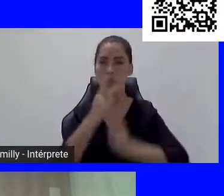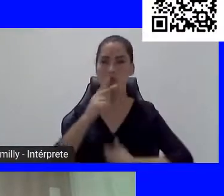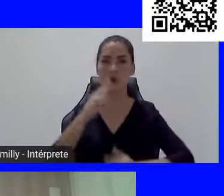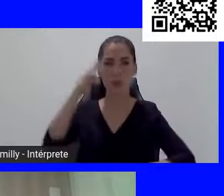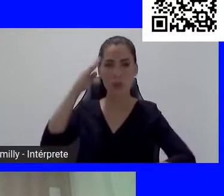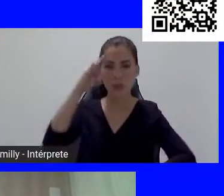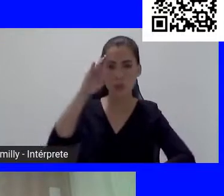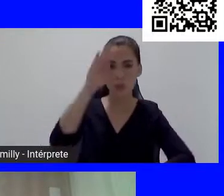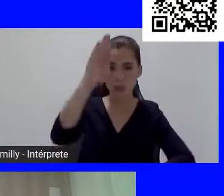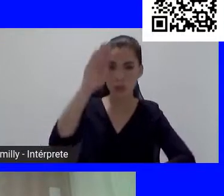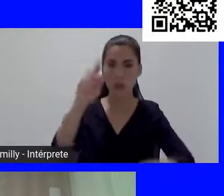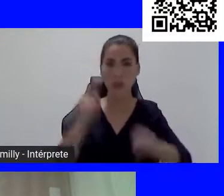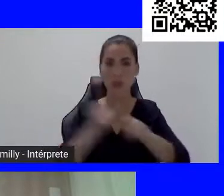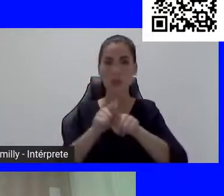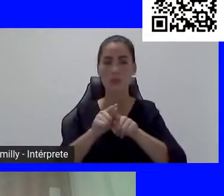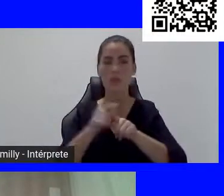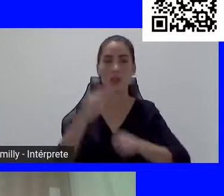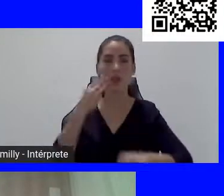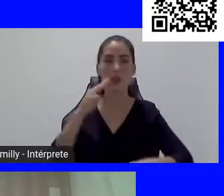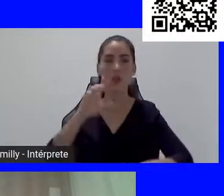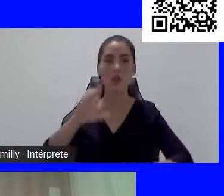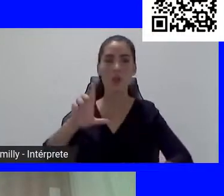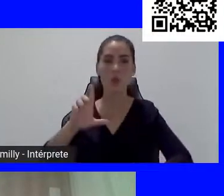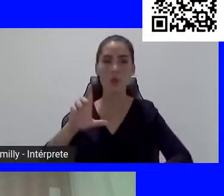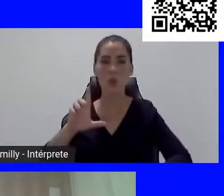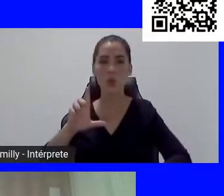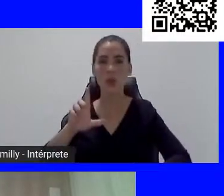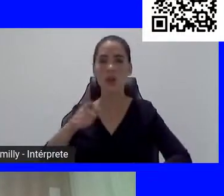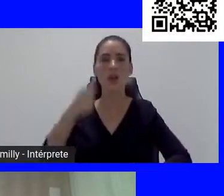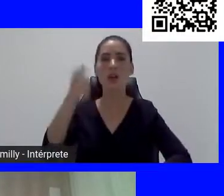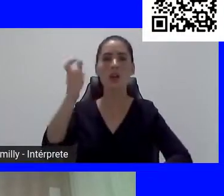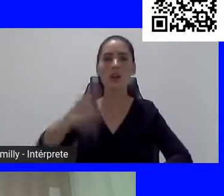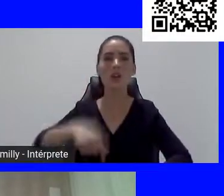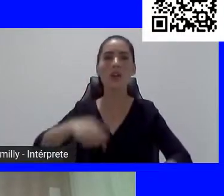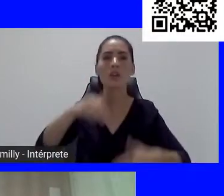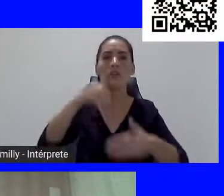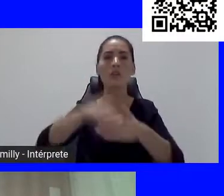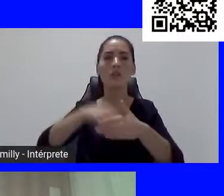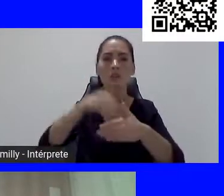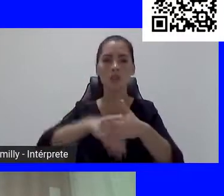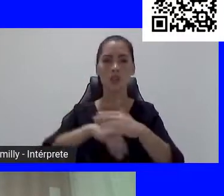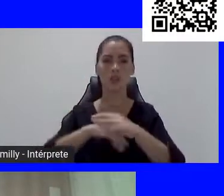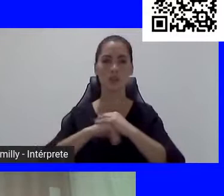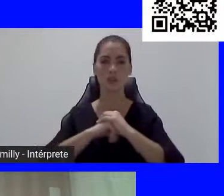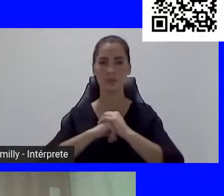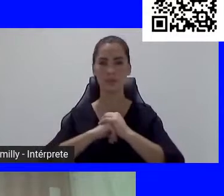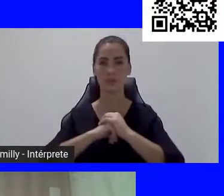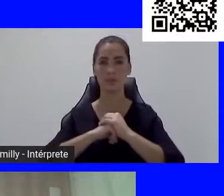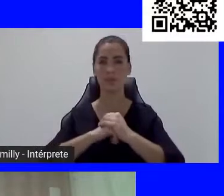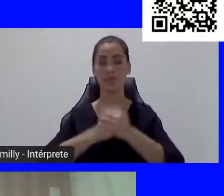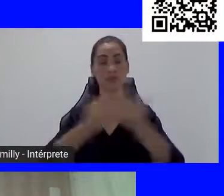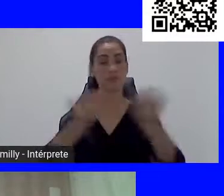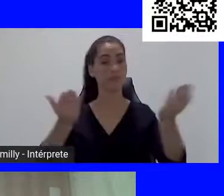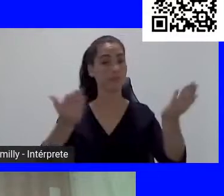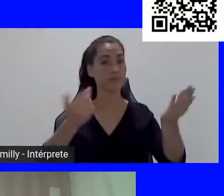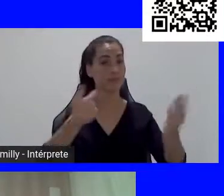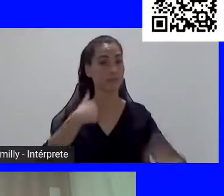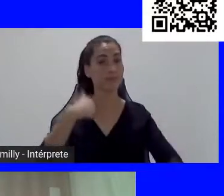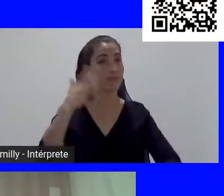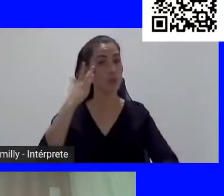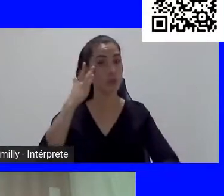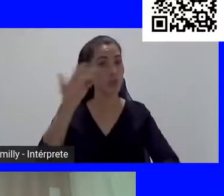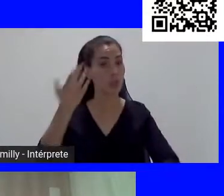Tebet? Vanessa, está tão longe da eleição, não dá para cravar nada, mas eu já posso adiantar, eu não sei o que eu faria, mas eu já